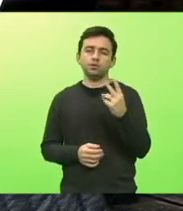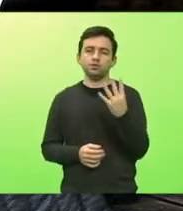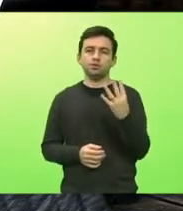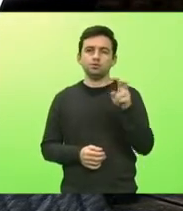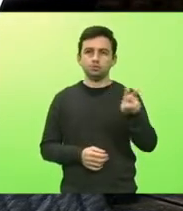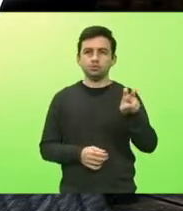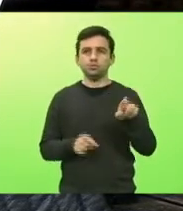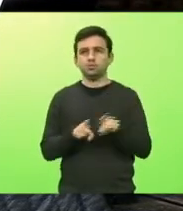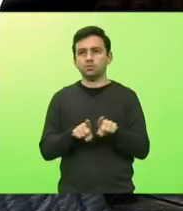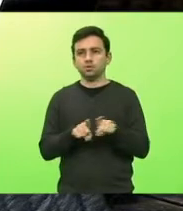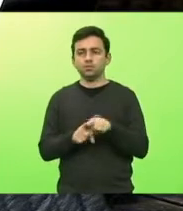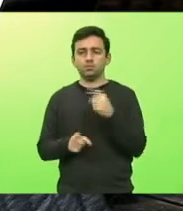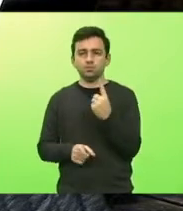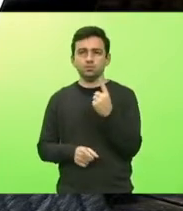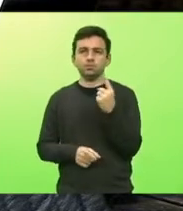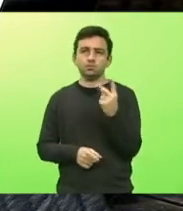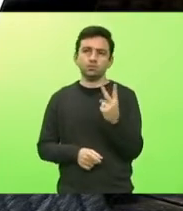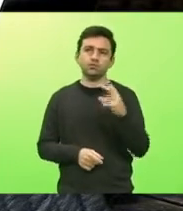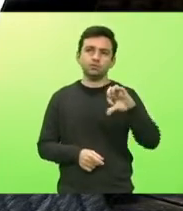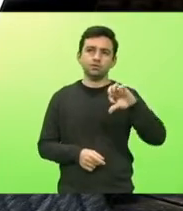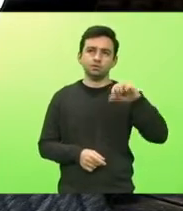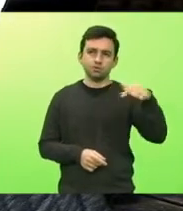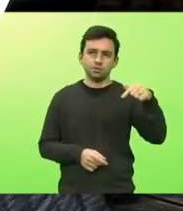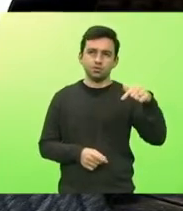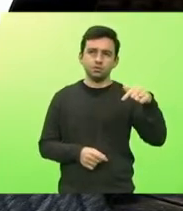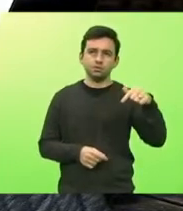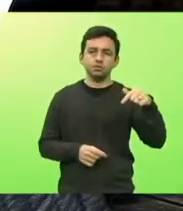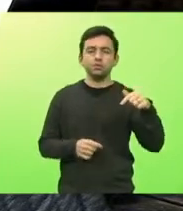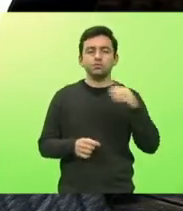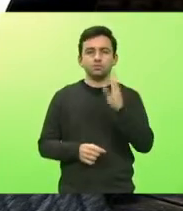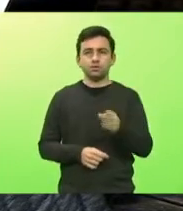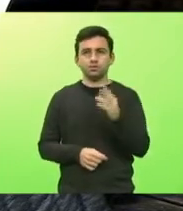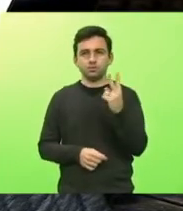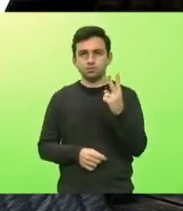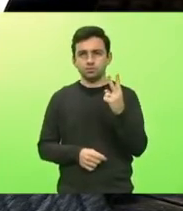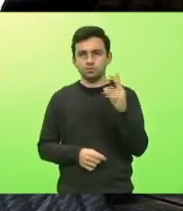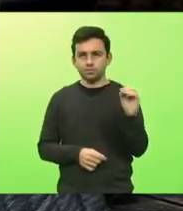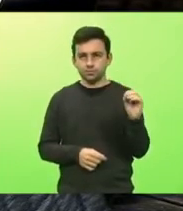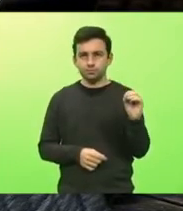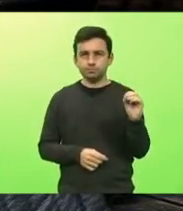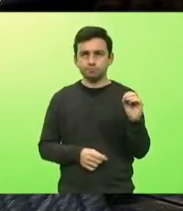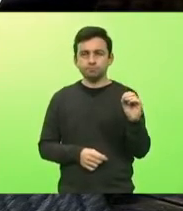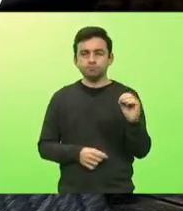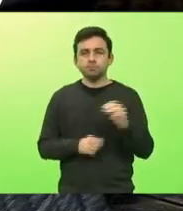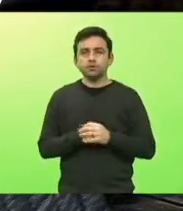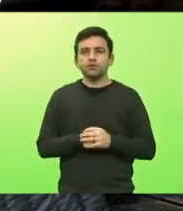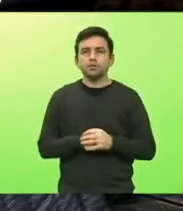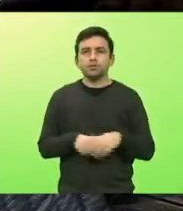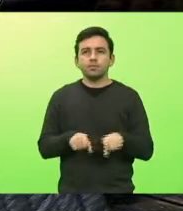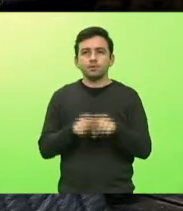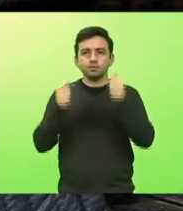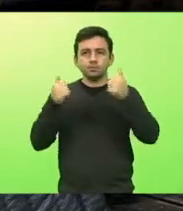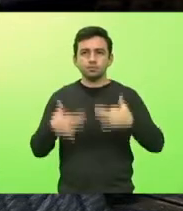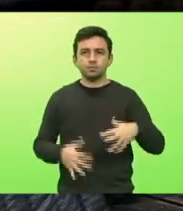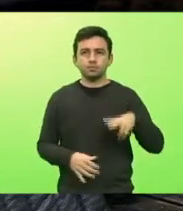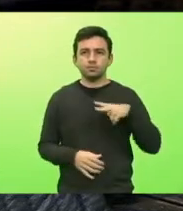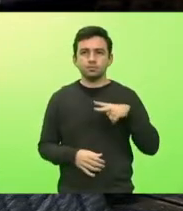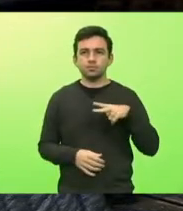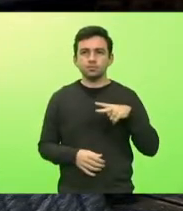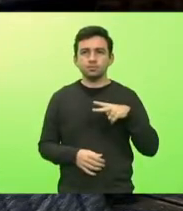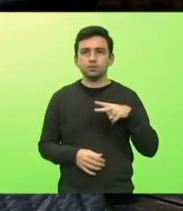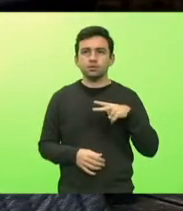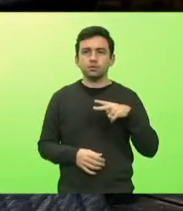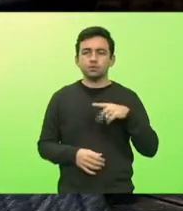e 1297 a 1316/2020. Explicações pessoais. Fizeram uso da tribuna os senhores deputados